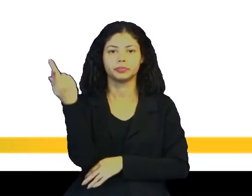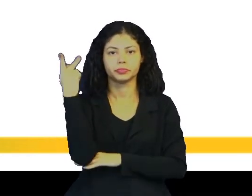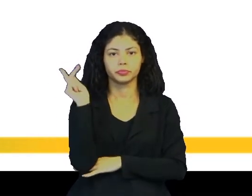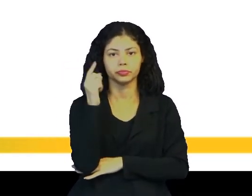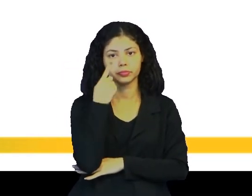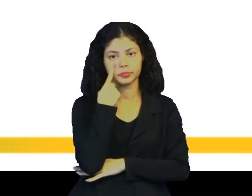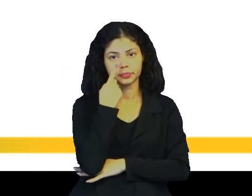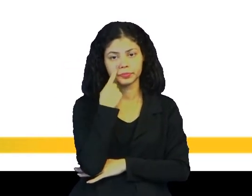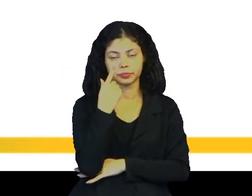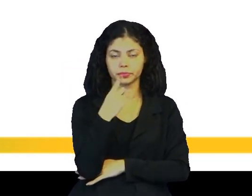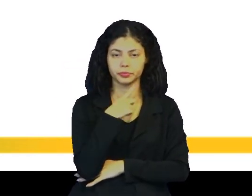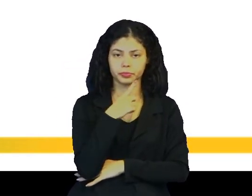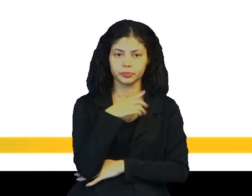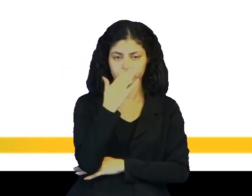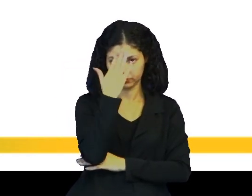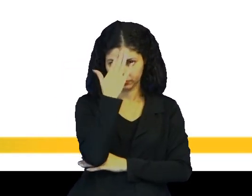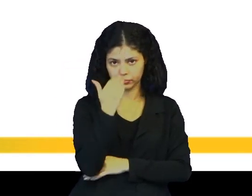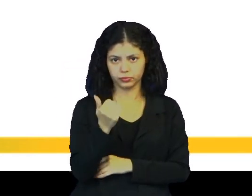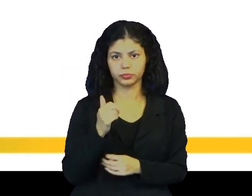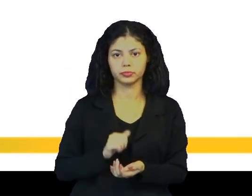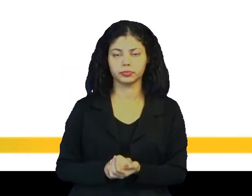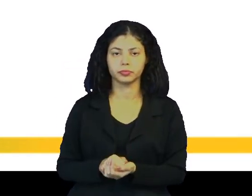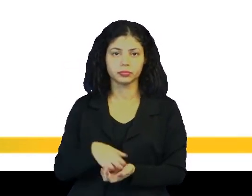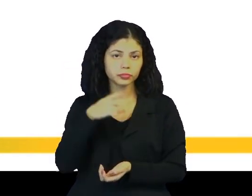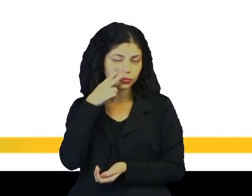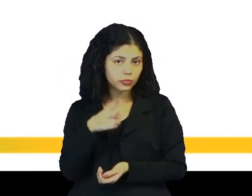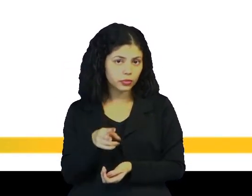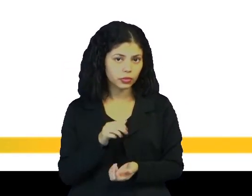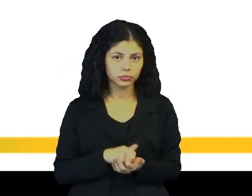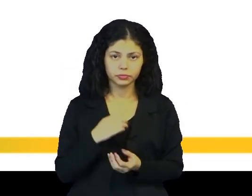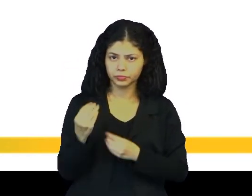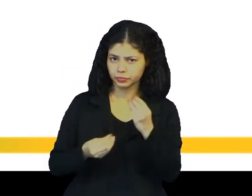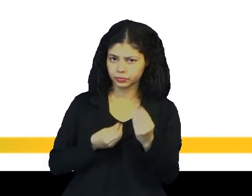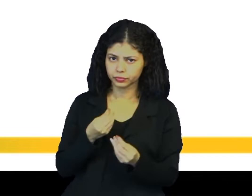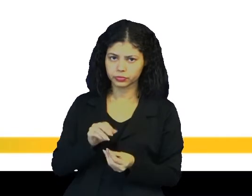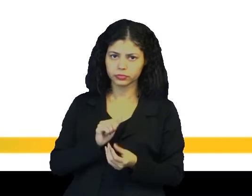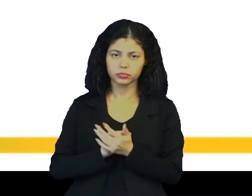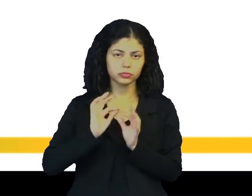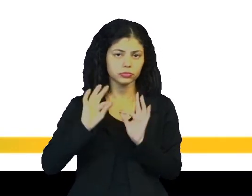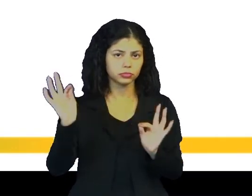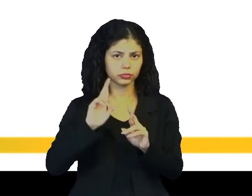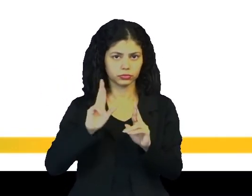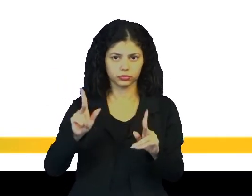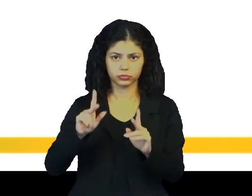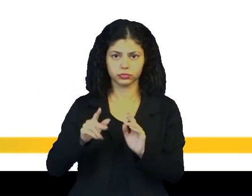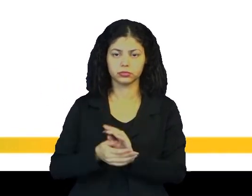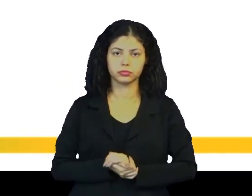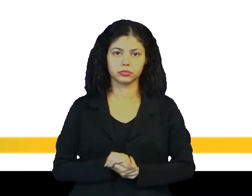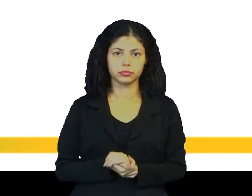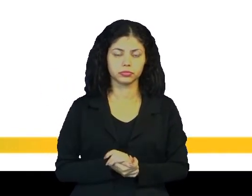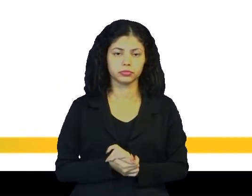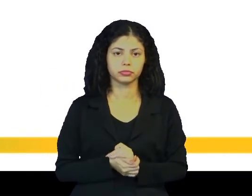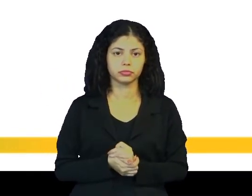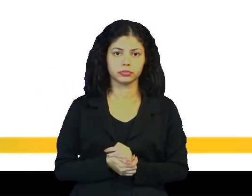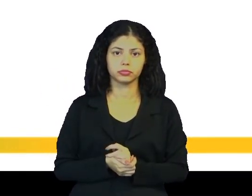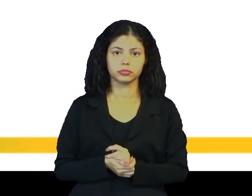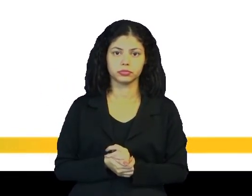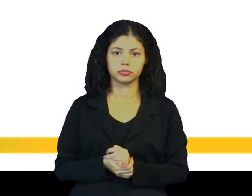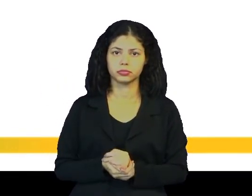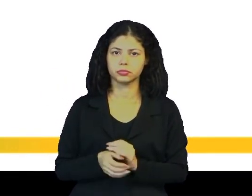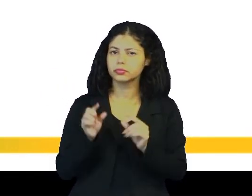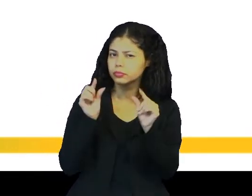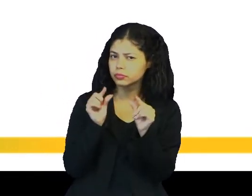para vocês terem essa noção. Vejam aí como as linhas são diferentes,